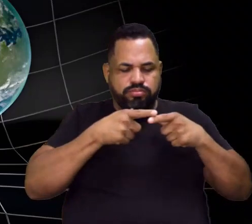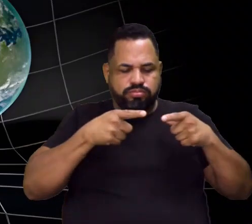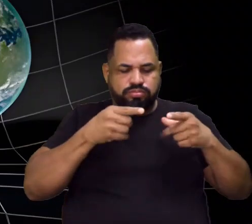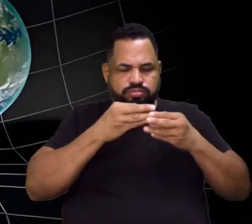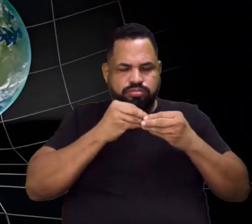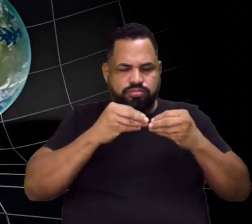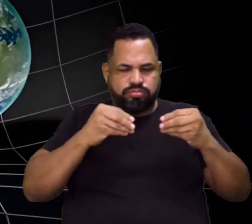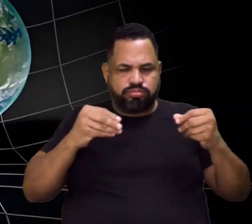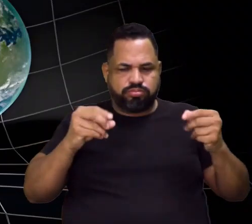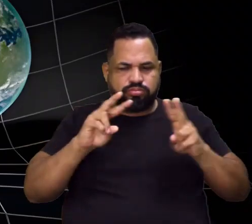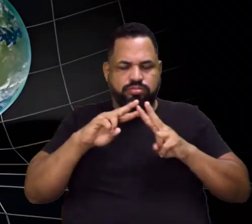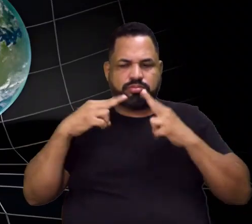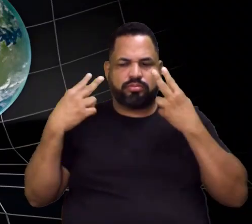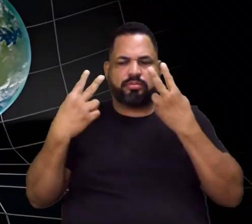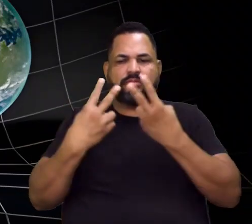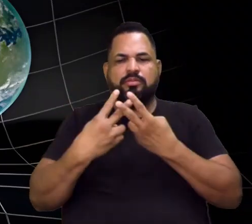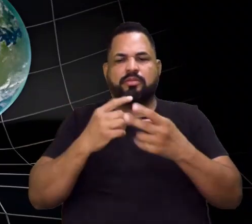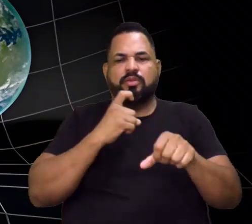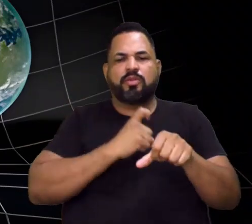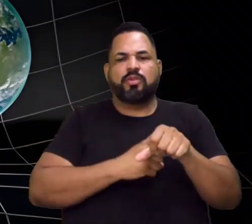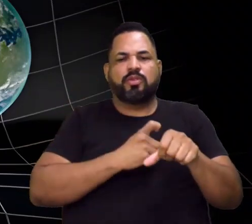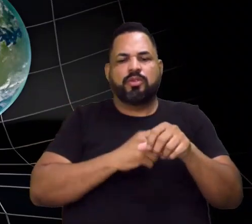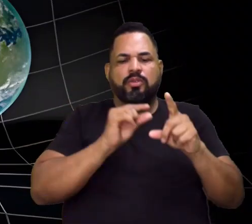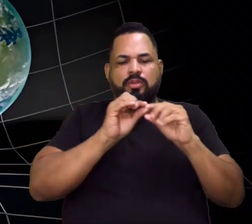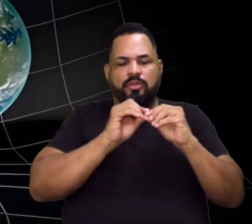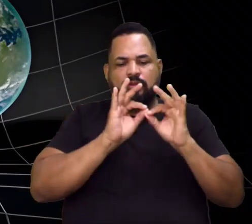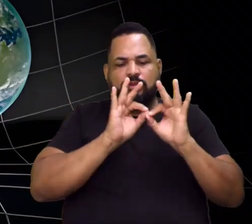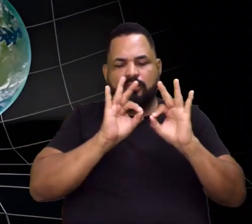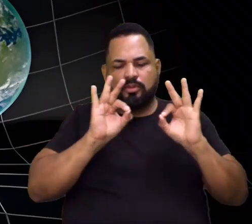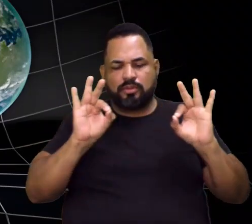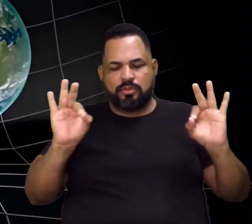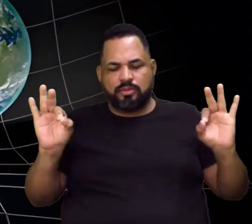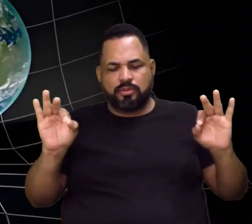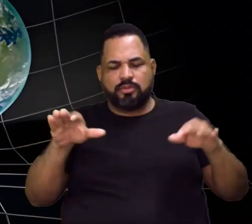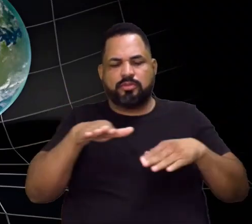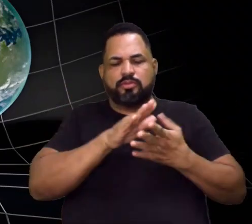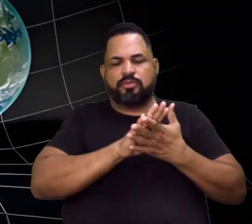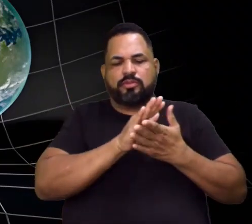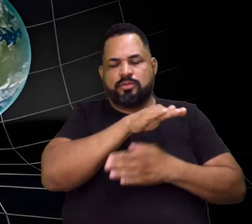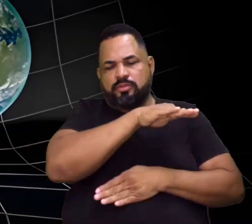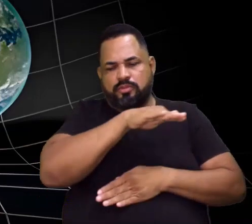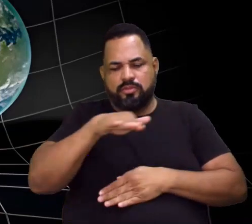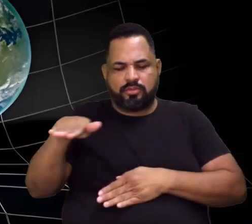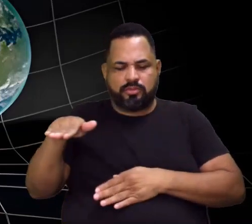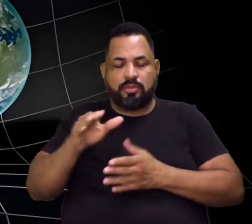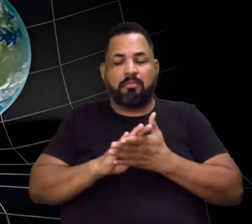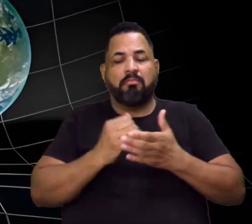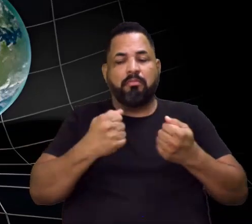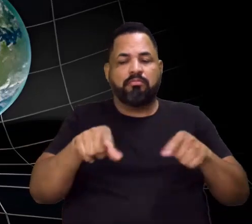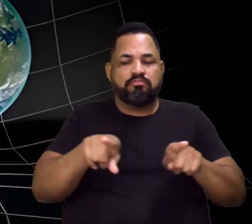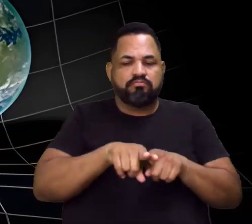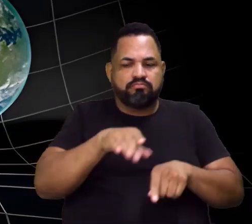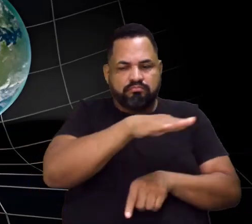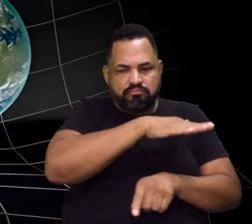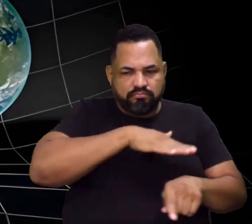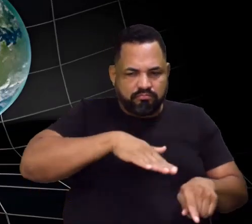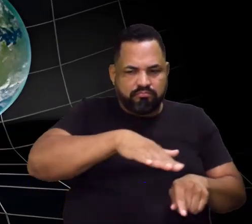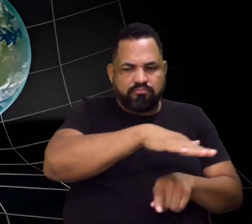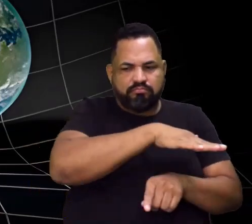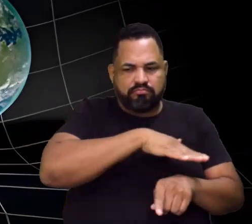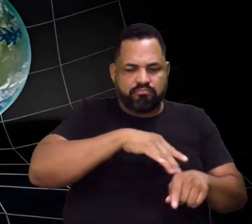o sódio ele pode trabalhar só o comprimento hidratação linear você pode trabalhar só superfície que é só